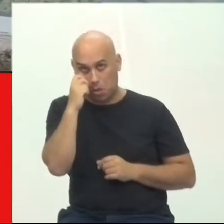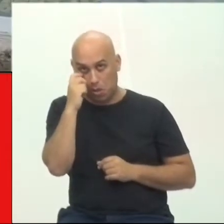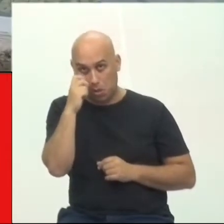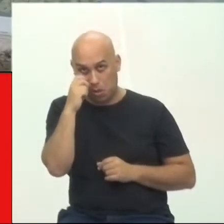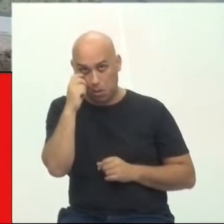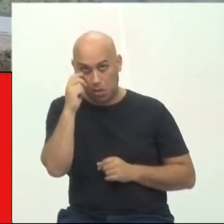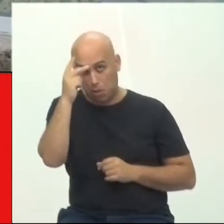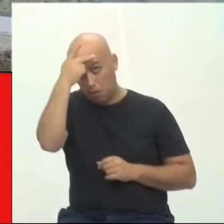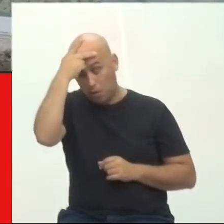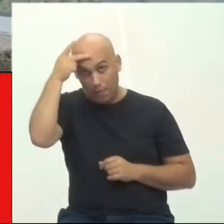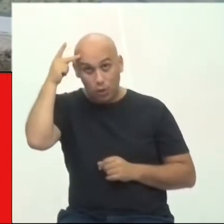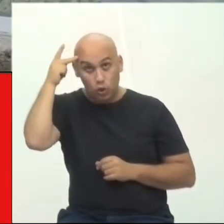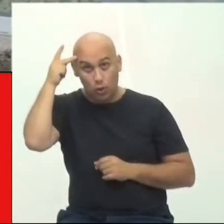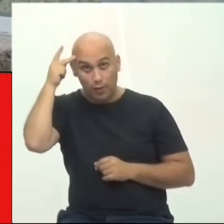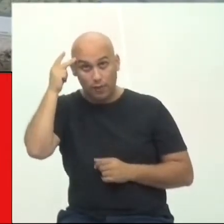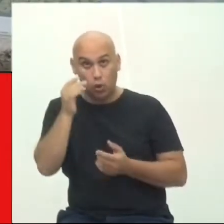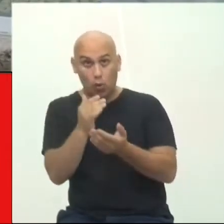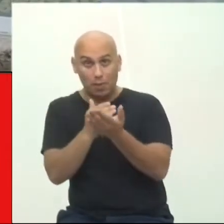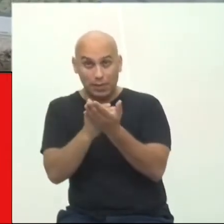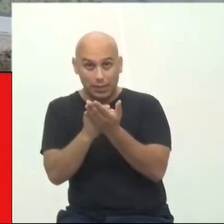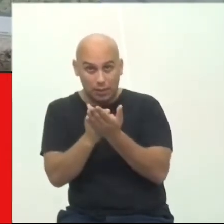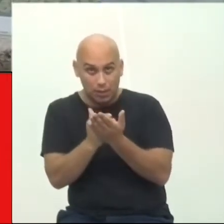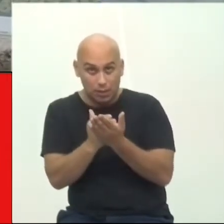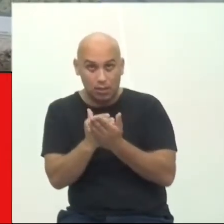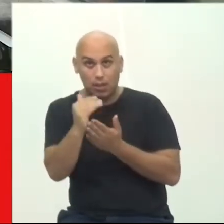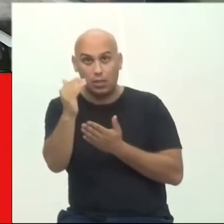muitos vão querer, claro,